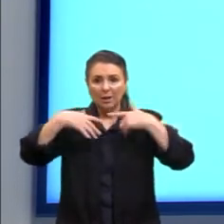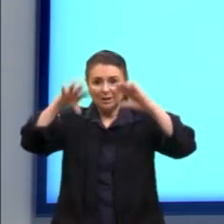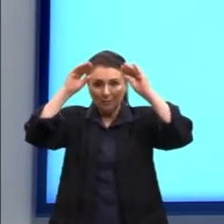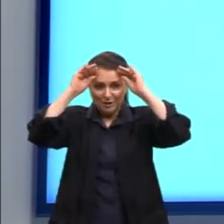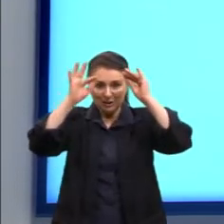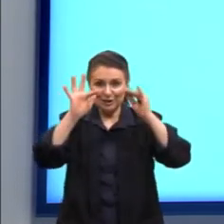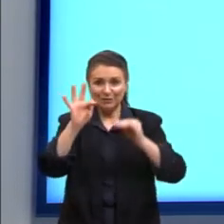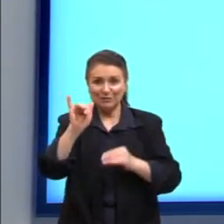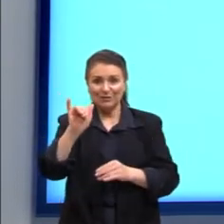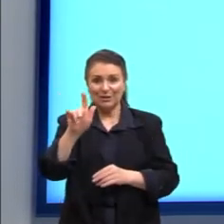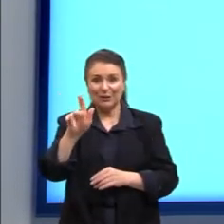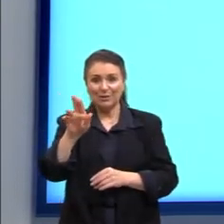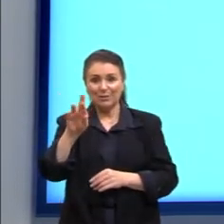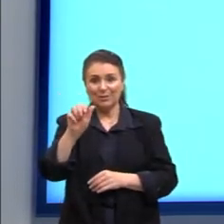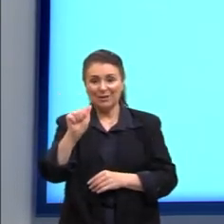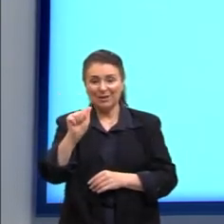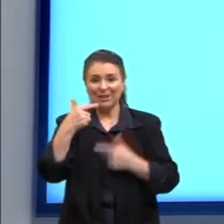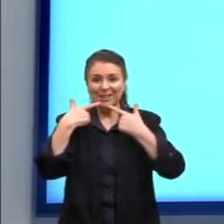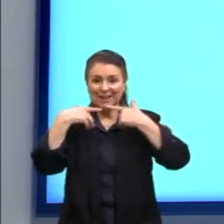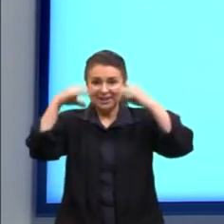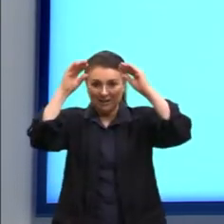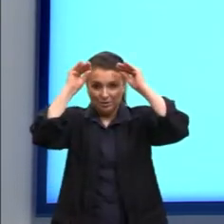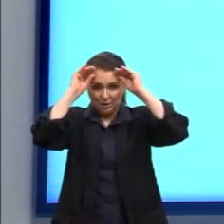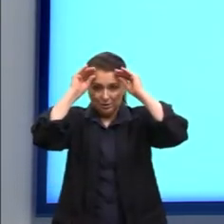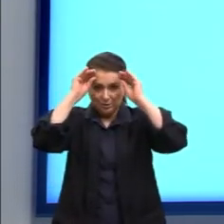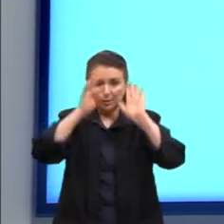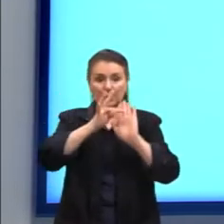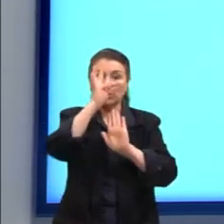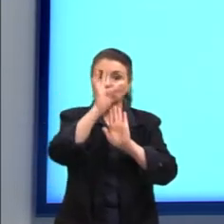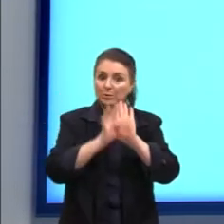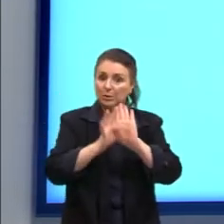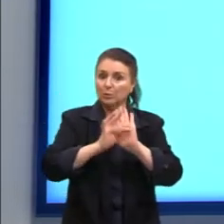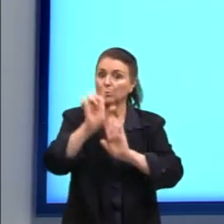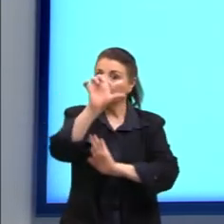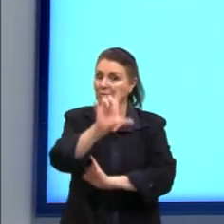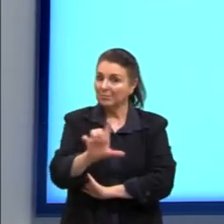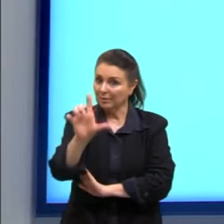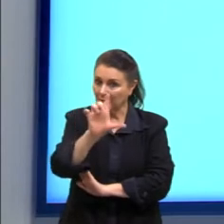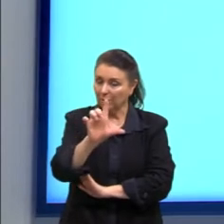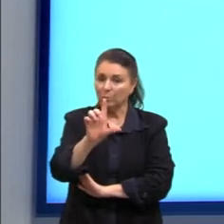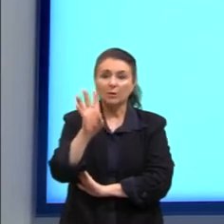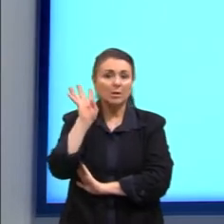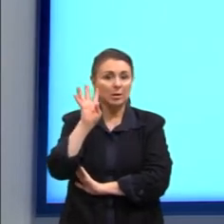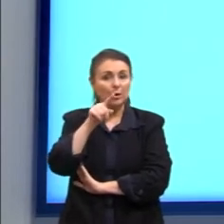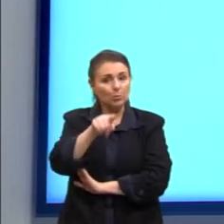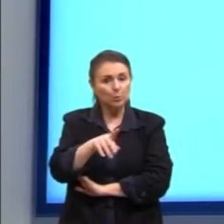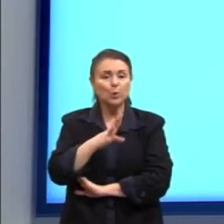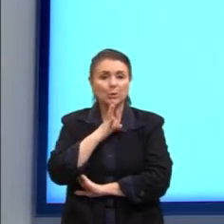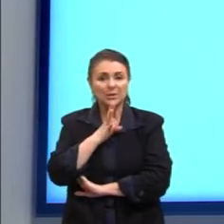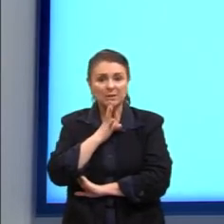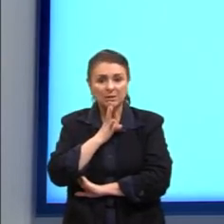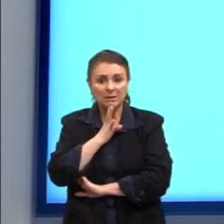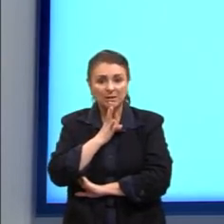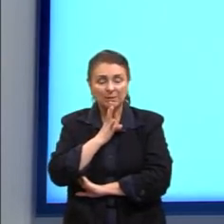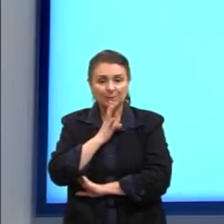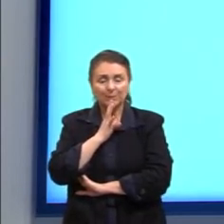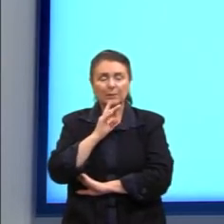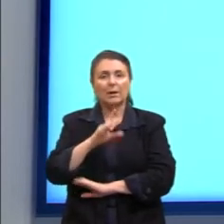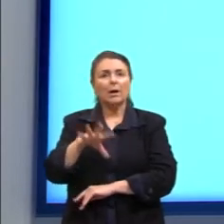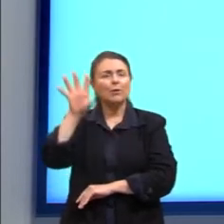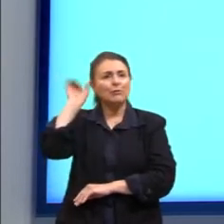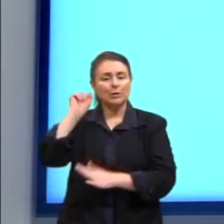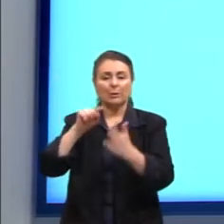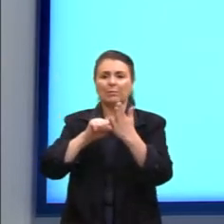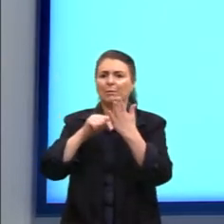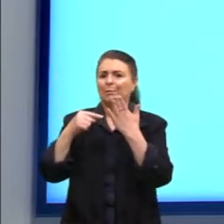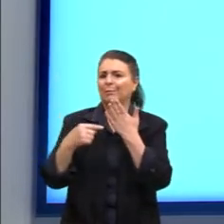tanto lá nos textos literários quanto nos outros tipos de texto, e é bacana que vocês conheçam. Aí vocês já ouviram, né, a